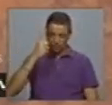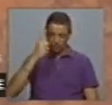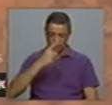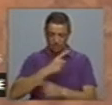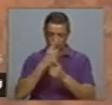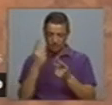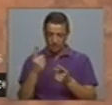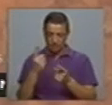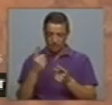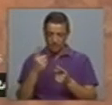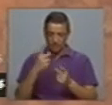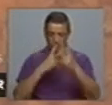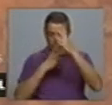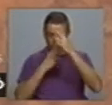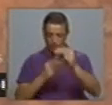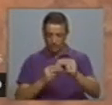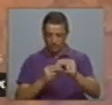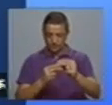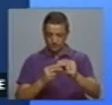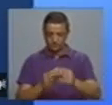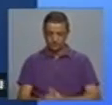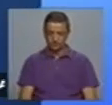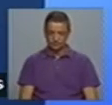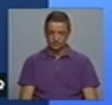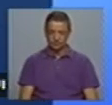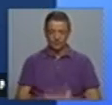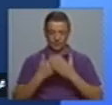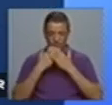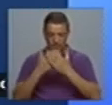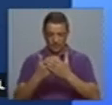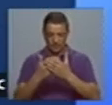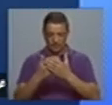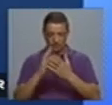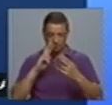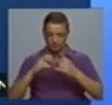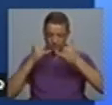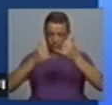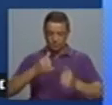está o pôr da Lua. Miguel Gonçalves, obrigada e até ao próximo domingo. Cristiana.